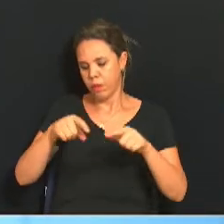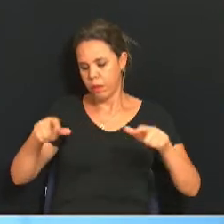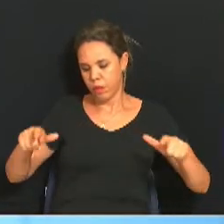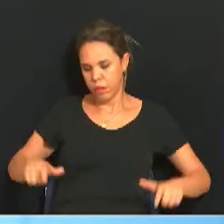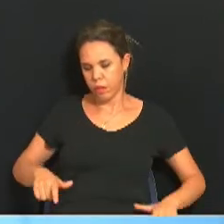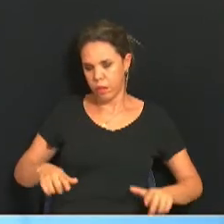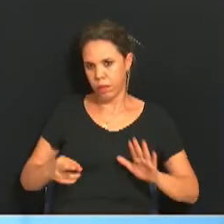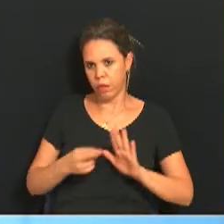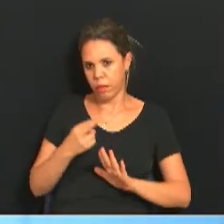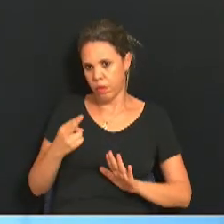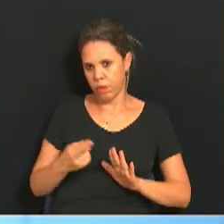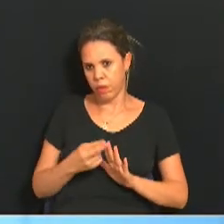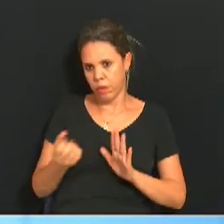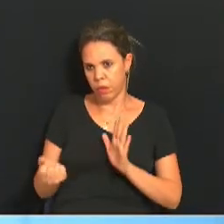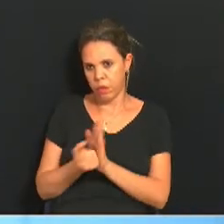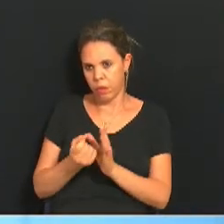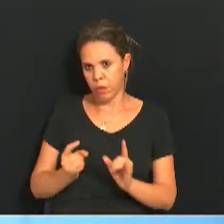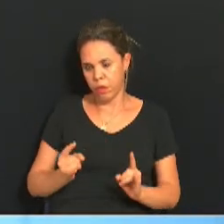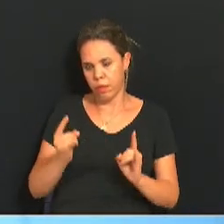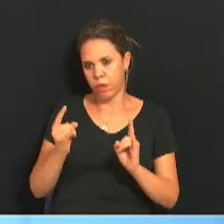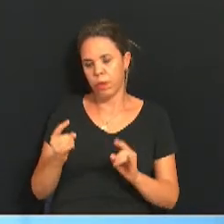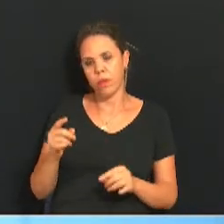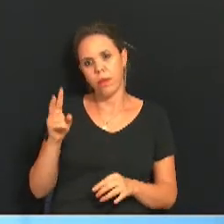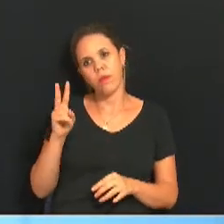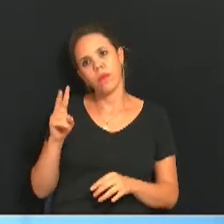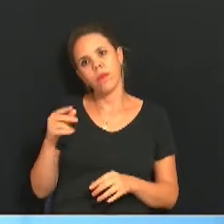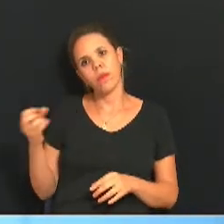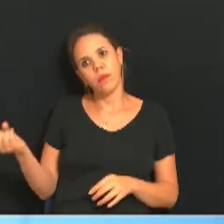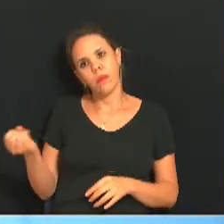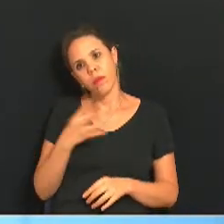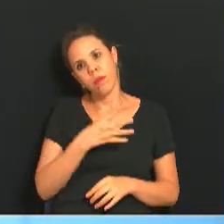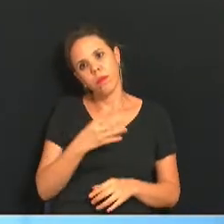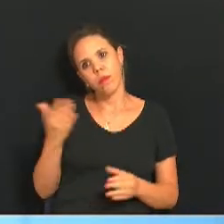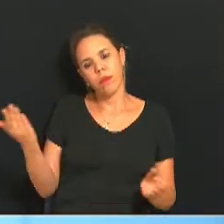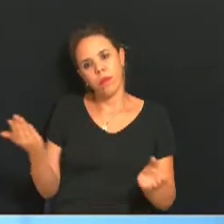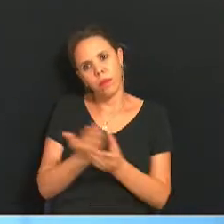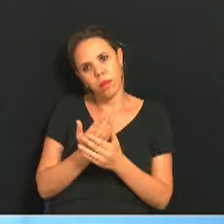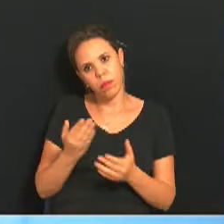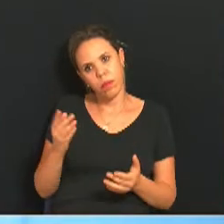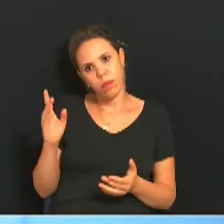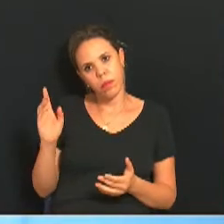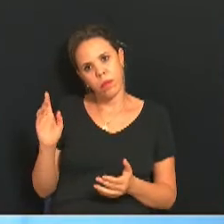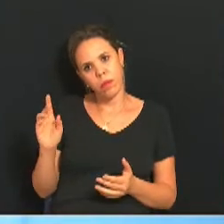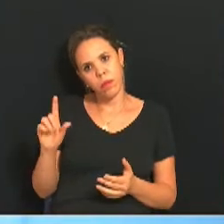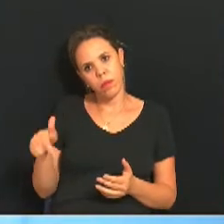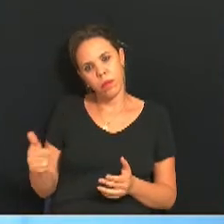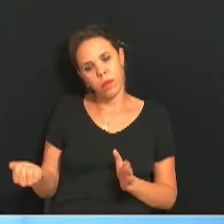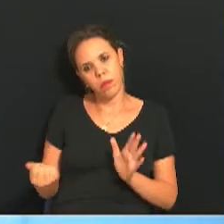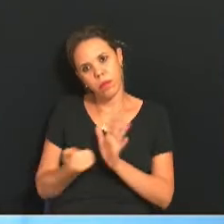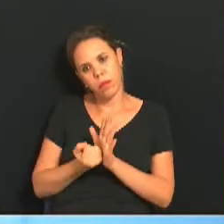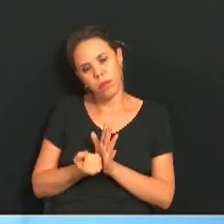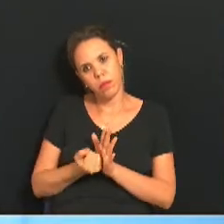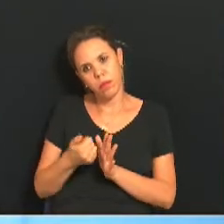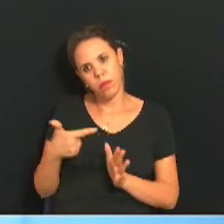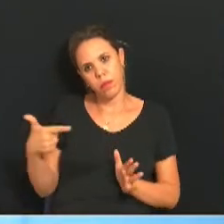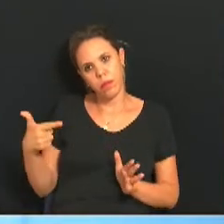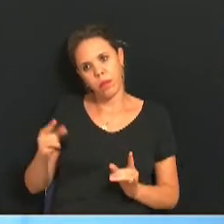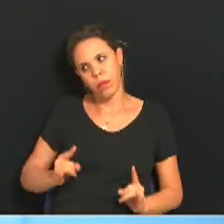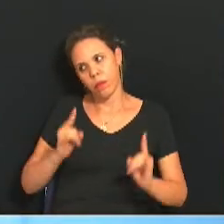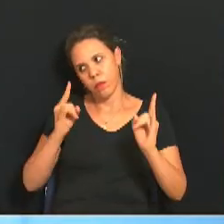resoluções que tomar mesmo que serve o ponta dos novos processos de tombamento desses dor de